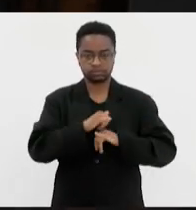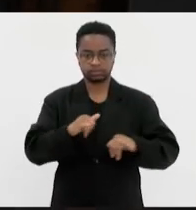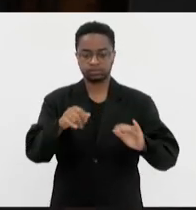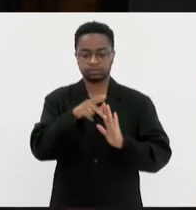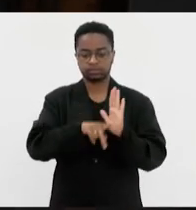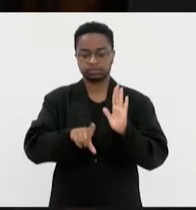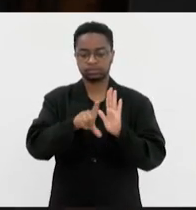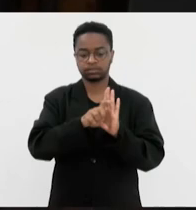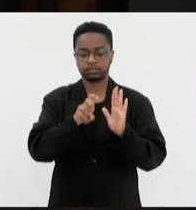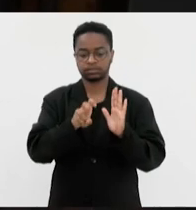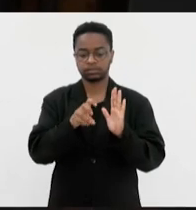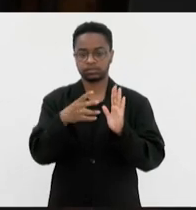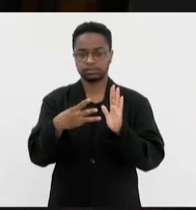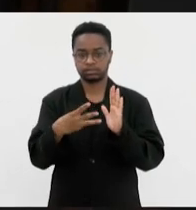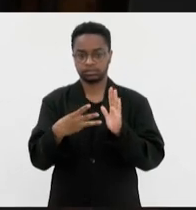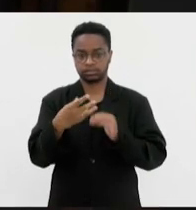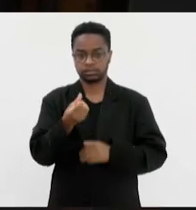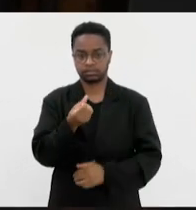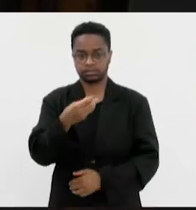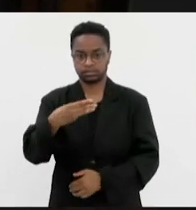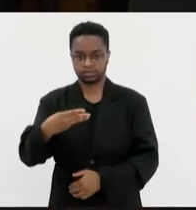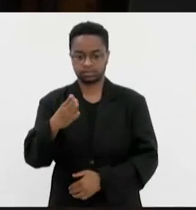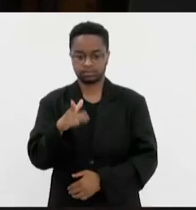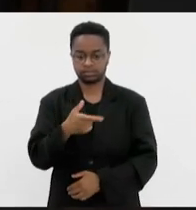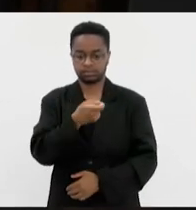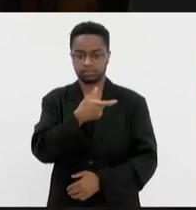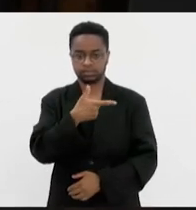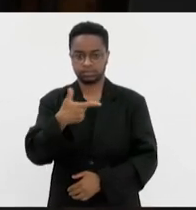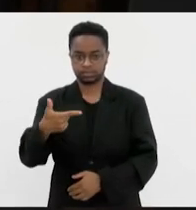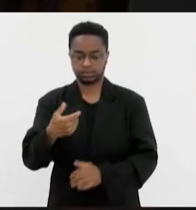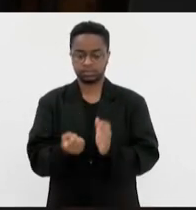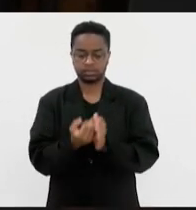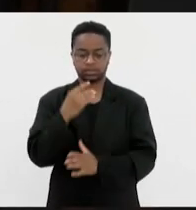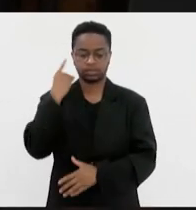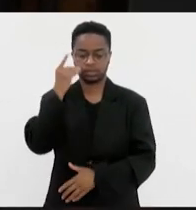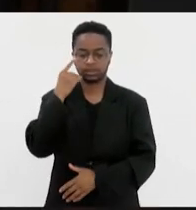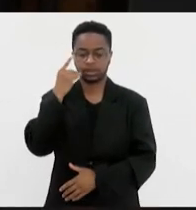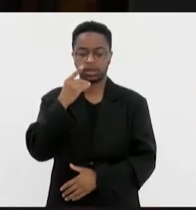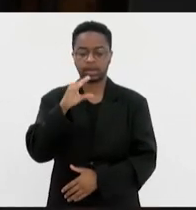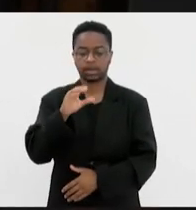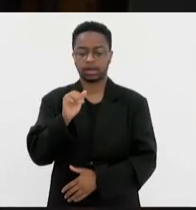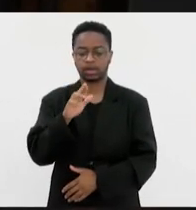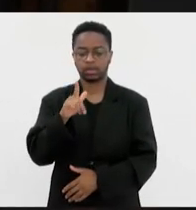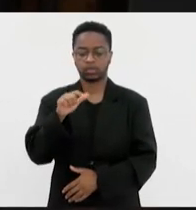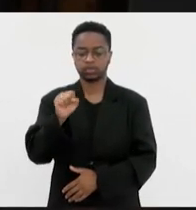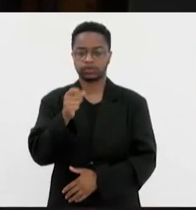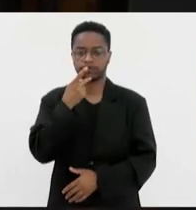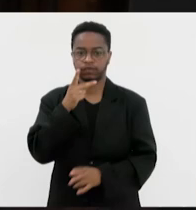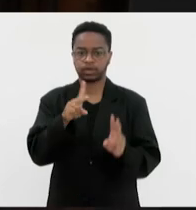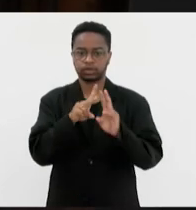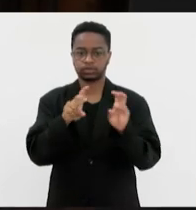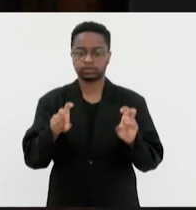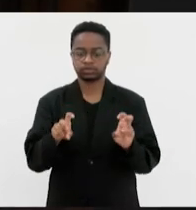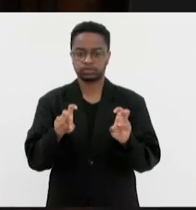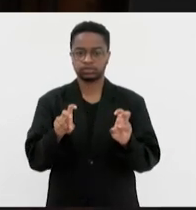de lei número 5363 de 22, de autoria do deputado Carlos Macedo, que dispõe sobre